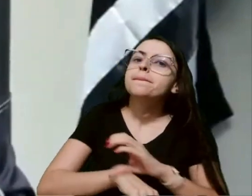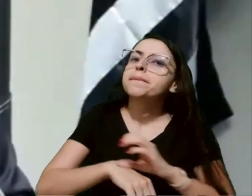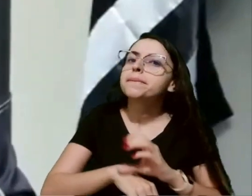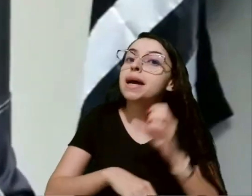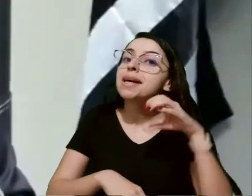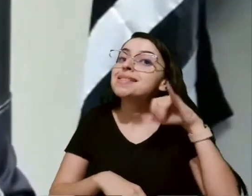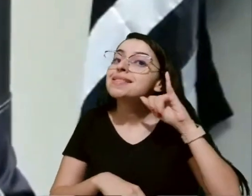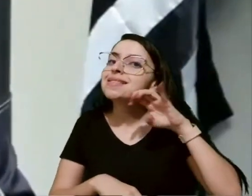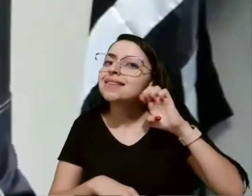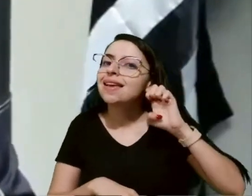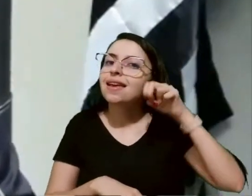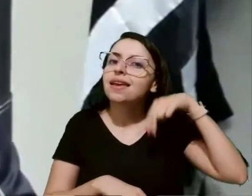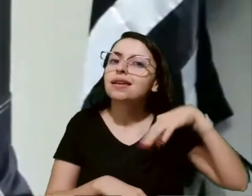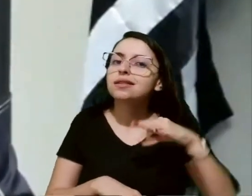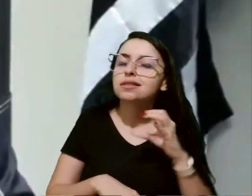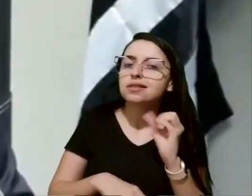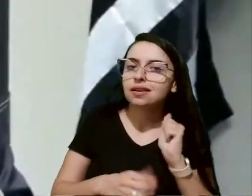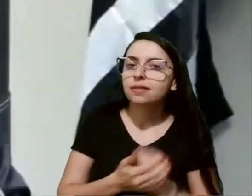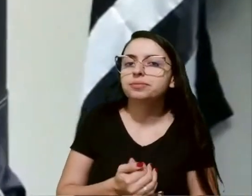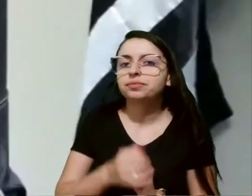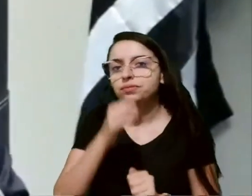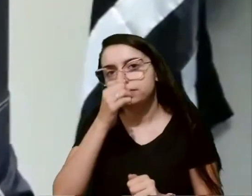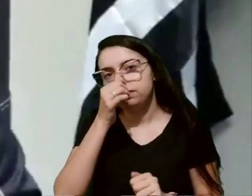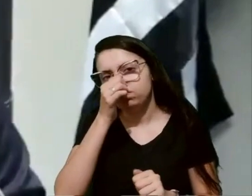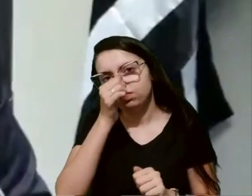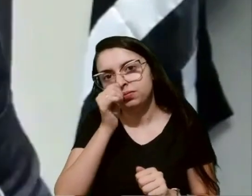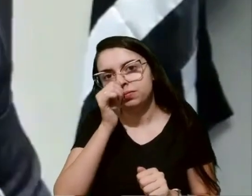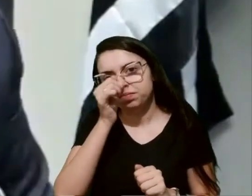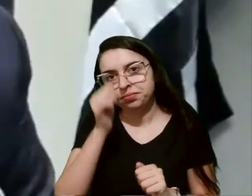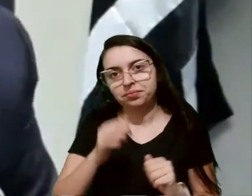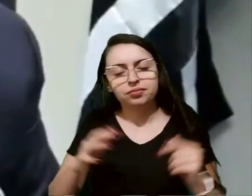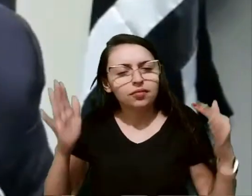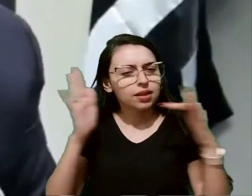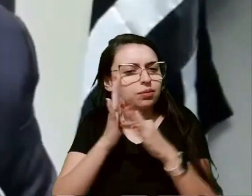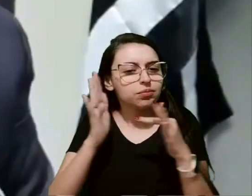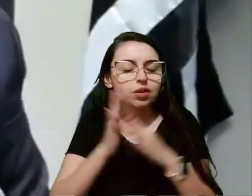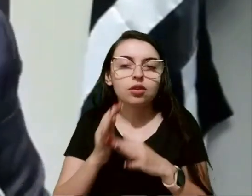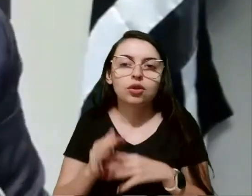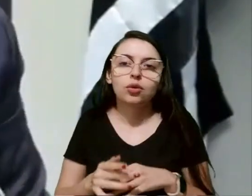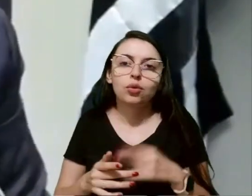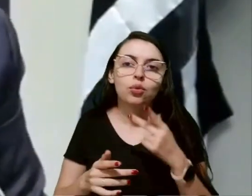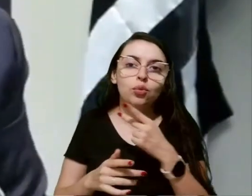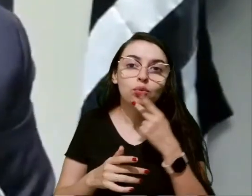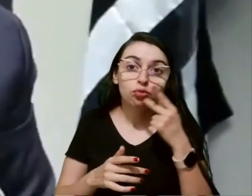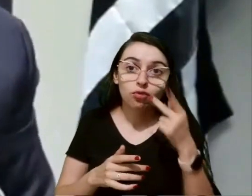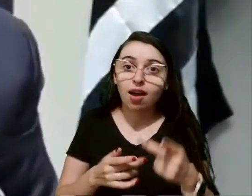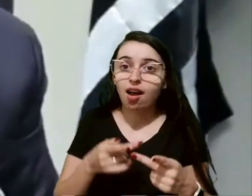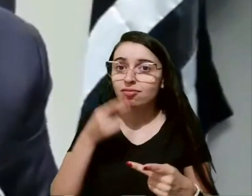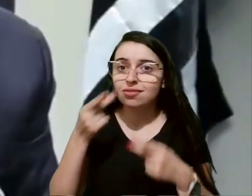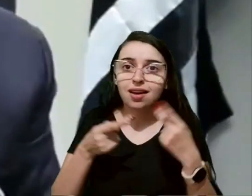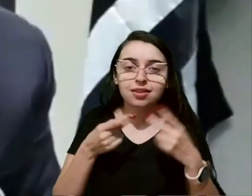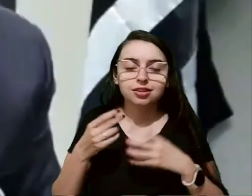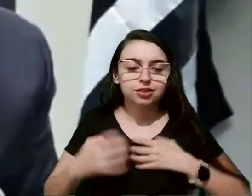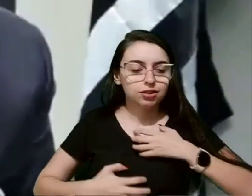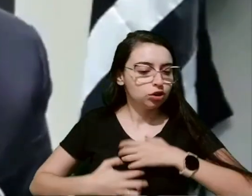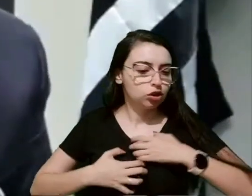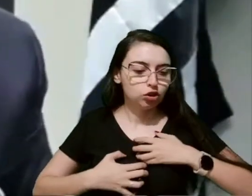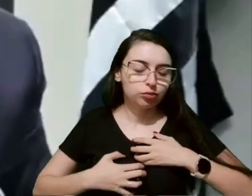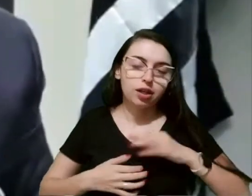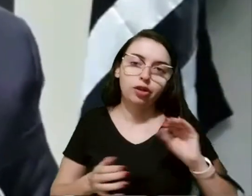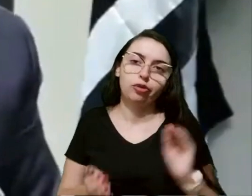ciência verdadeira, é que quando você está realmente discutindo alguma coisa no limite de uma fronteira do conhecimento, o seu vocabulário não é suficiente para expressar o que você está